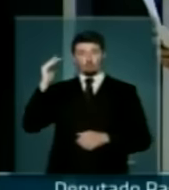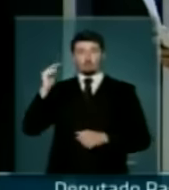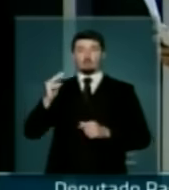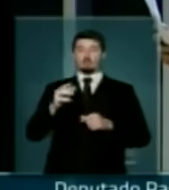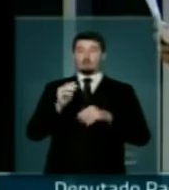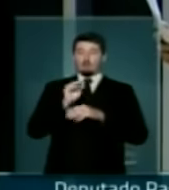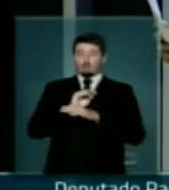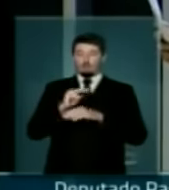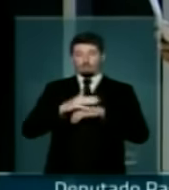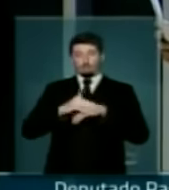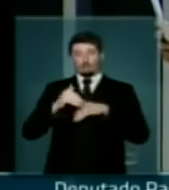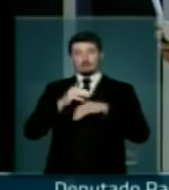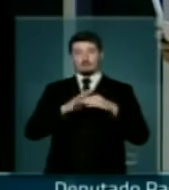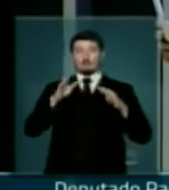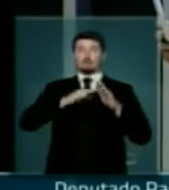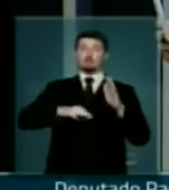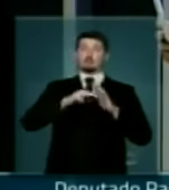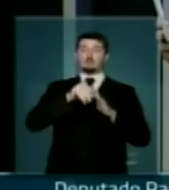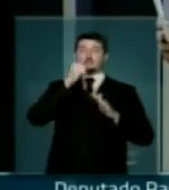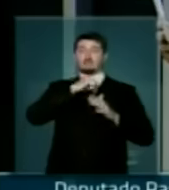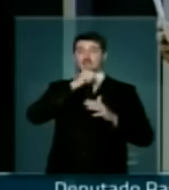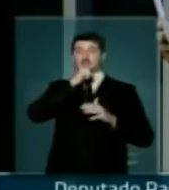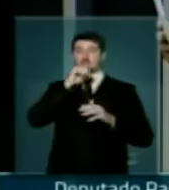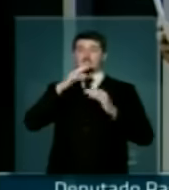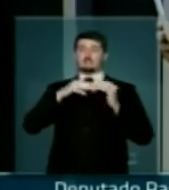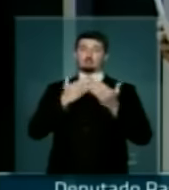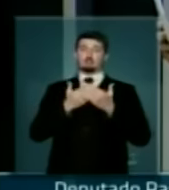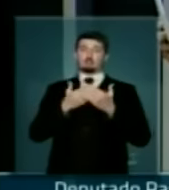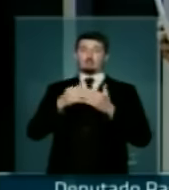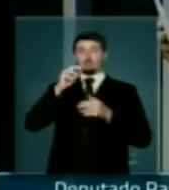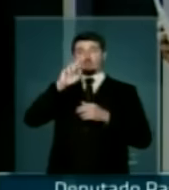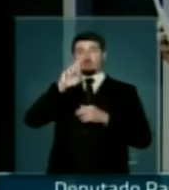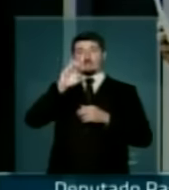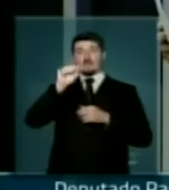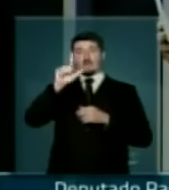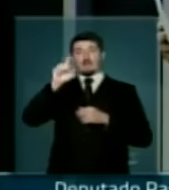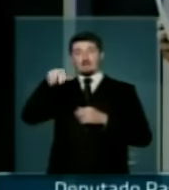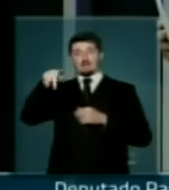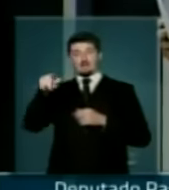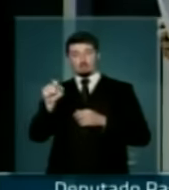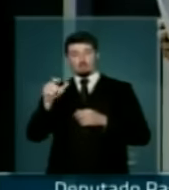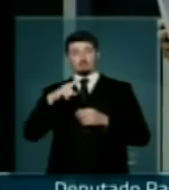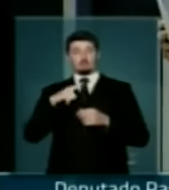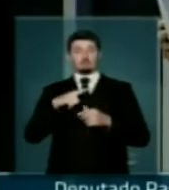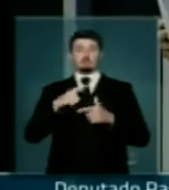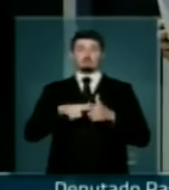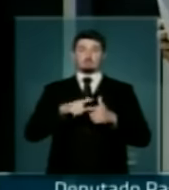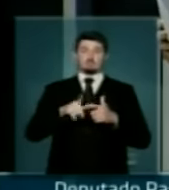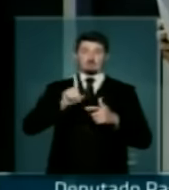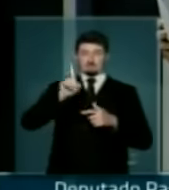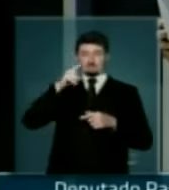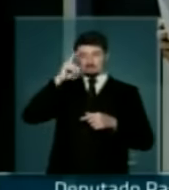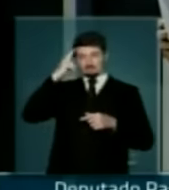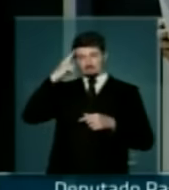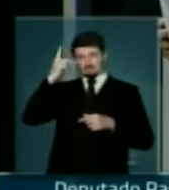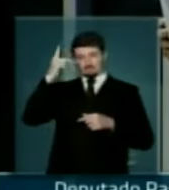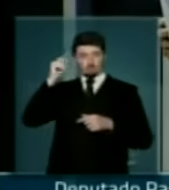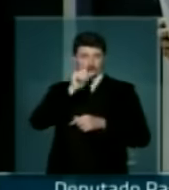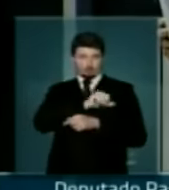todas as mães do Realengo para crerem que esses anjos se foram precocemente, mas estarão aguardando-as no céu. Que todos